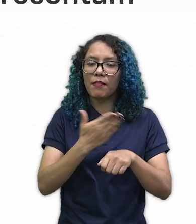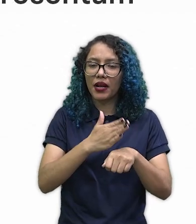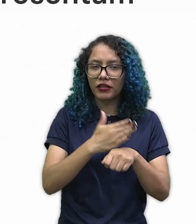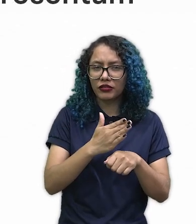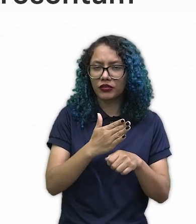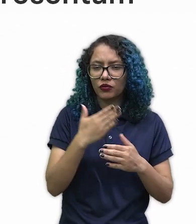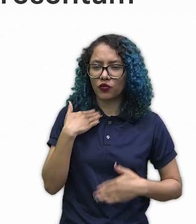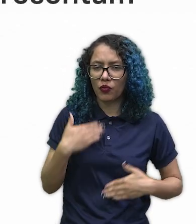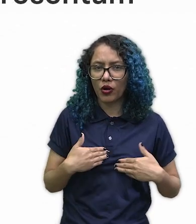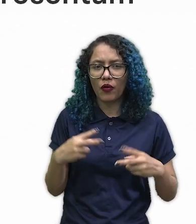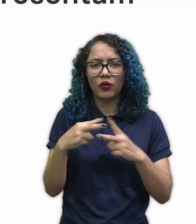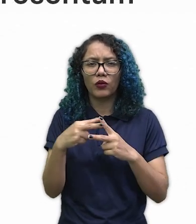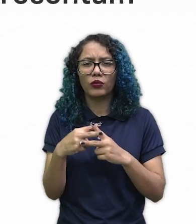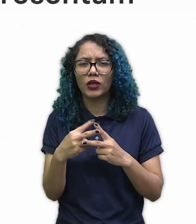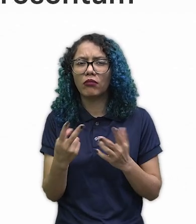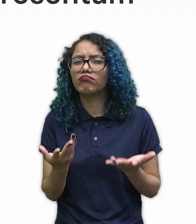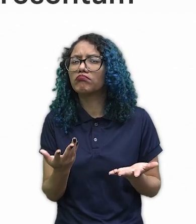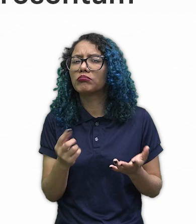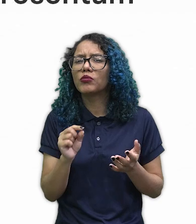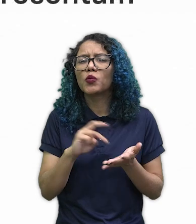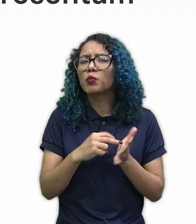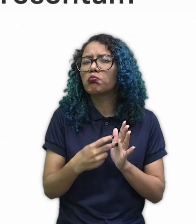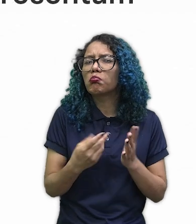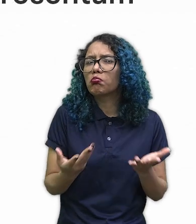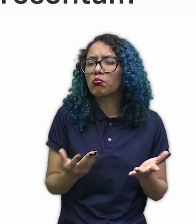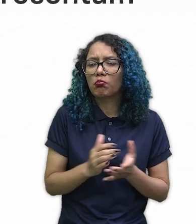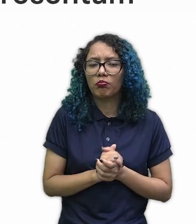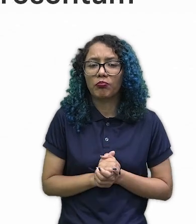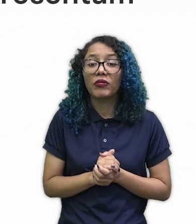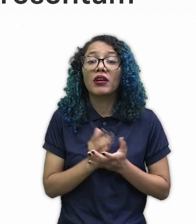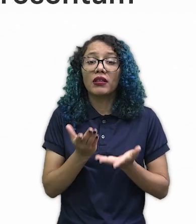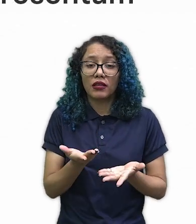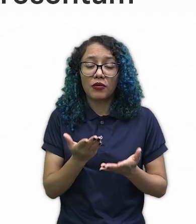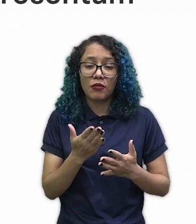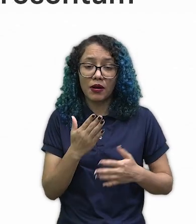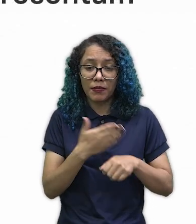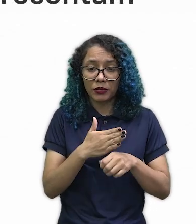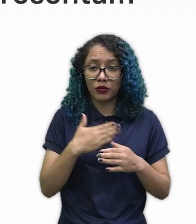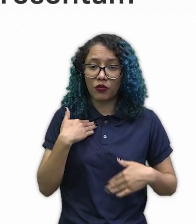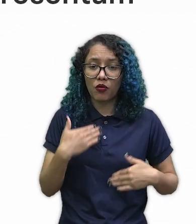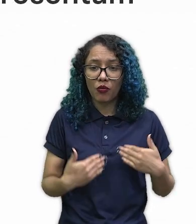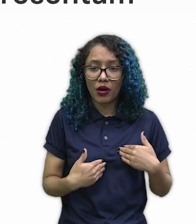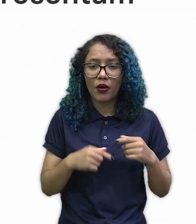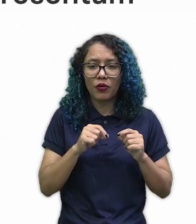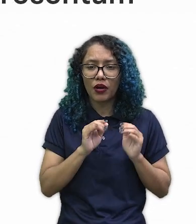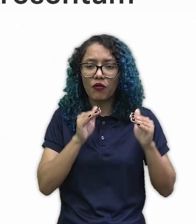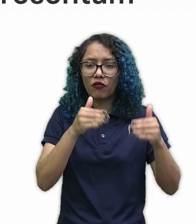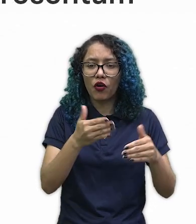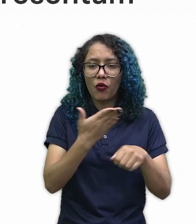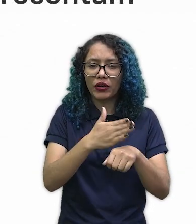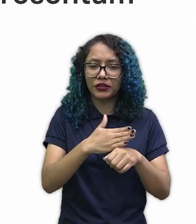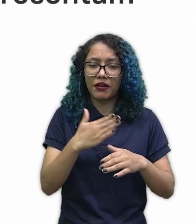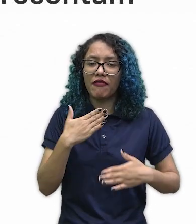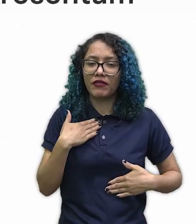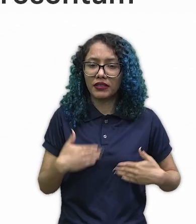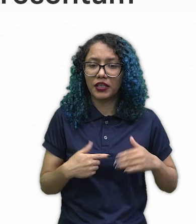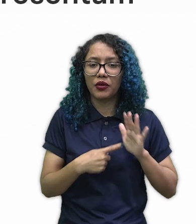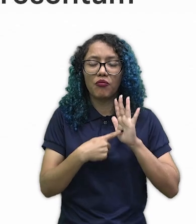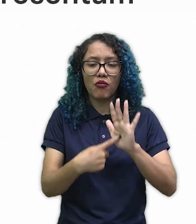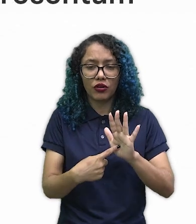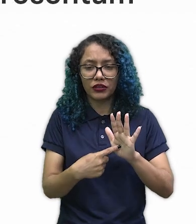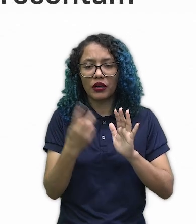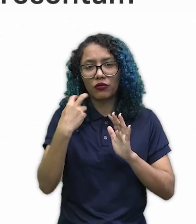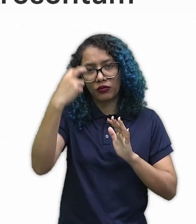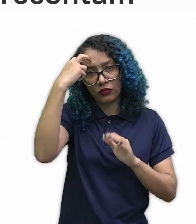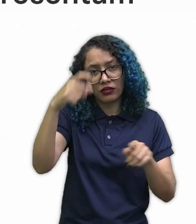lutas? Então, as práticas corporais englobam atividades físicas que expressam a cultura e a